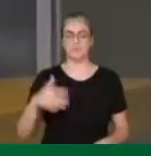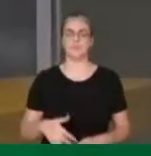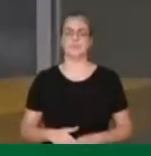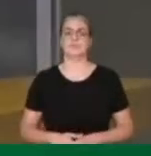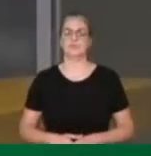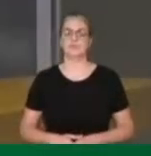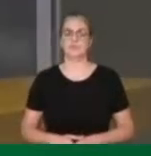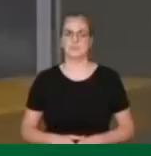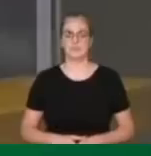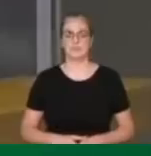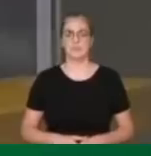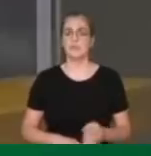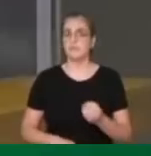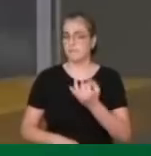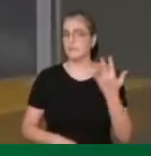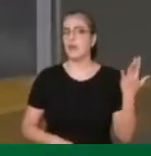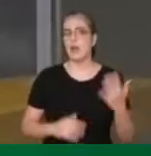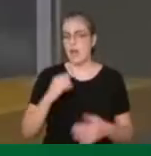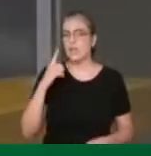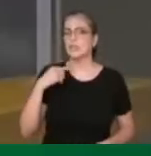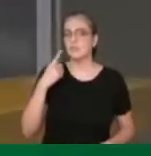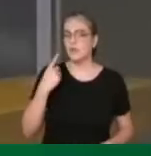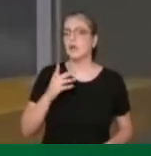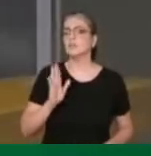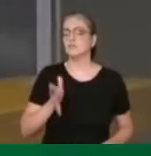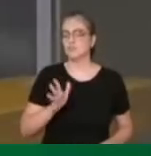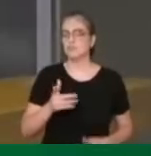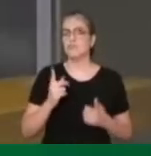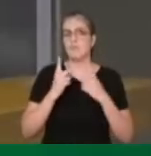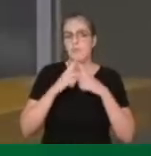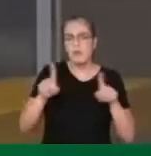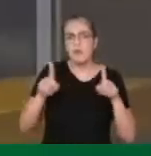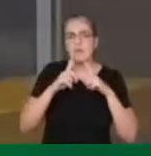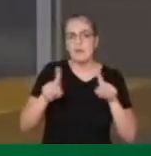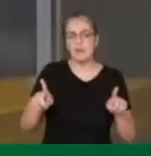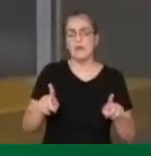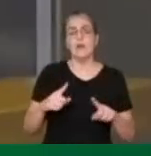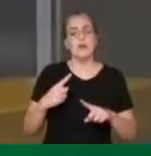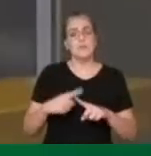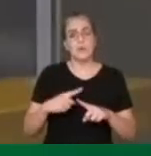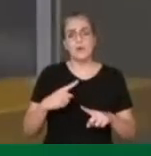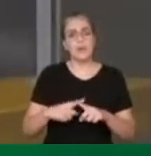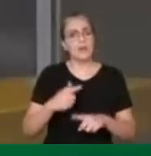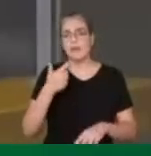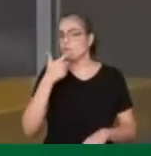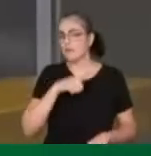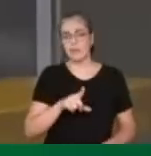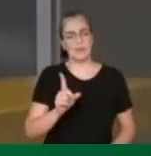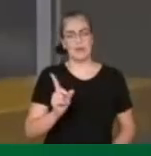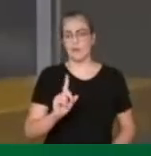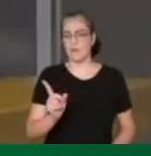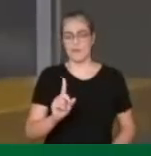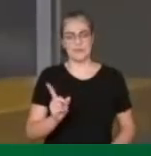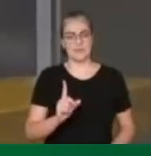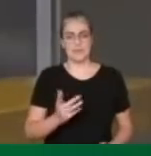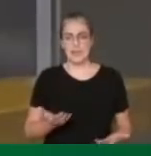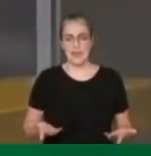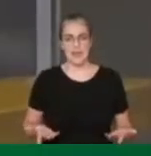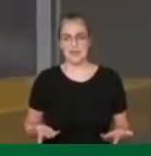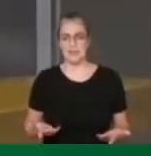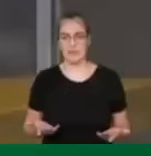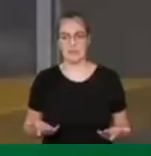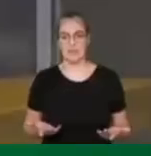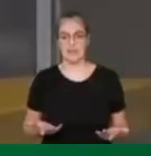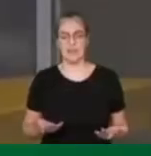Muitos advogados têm, inclusive, feito queixas porque não conseguem ter acesso a